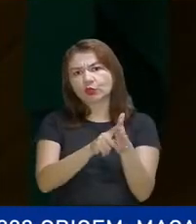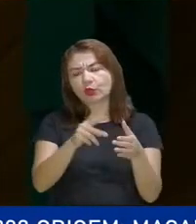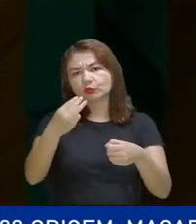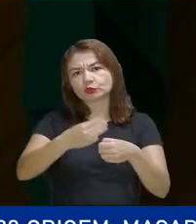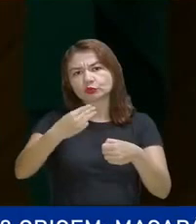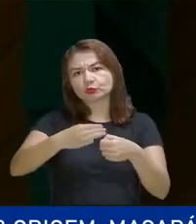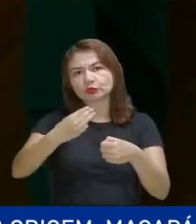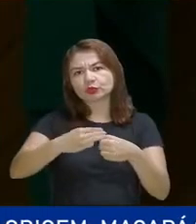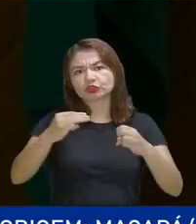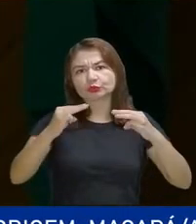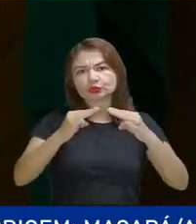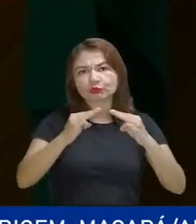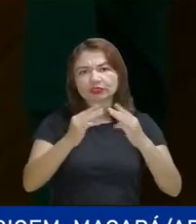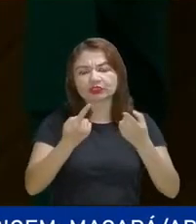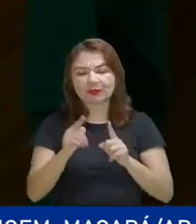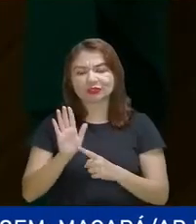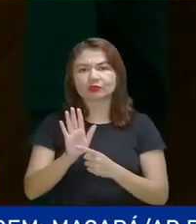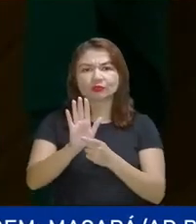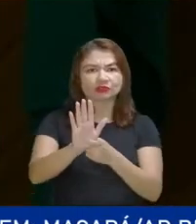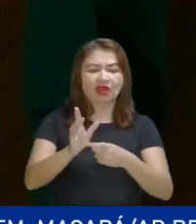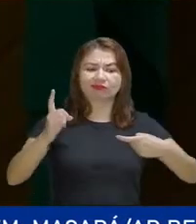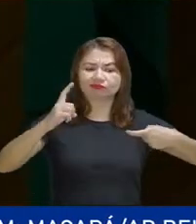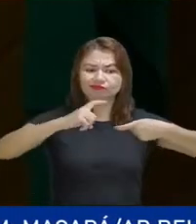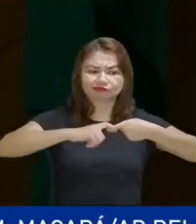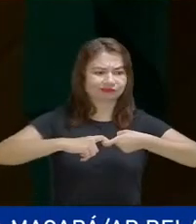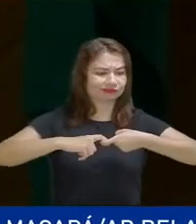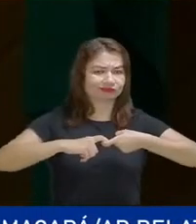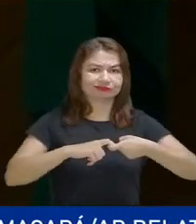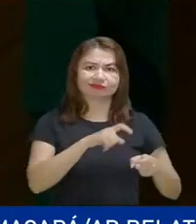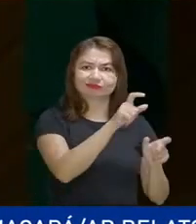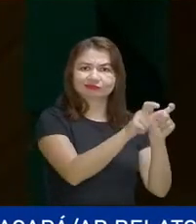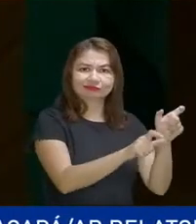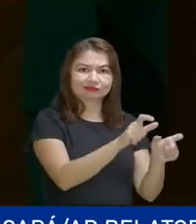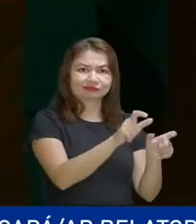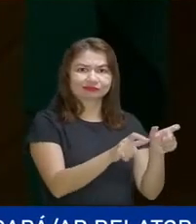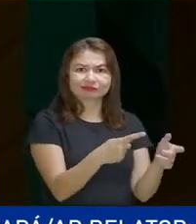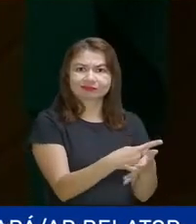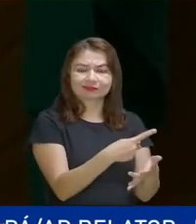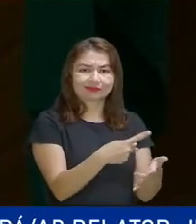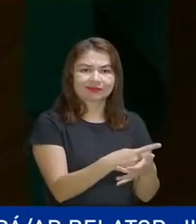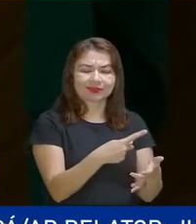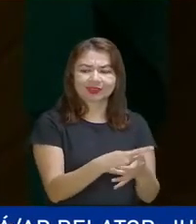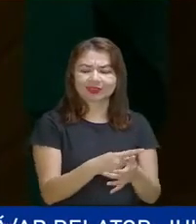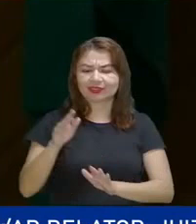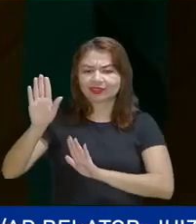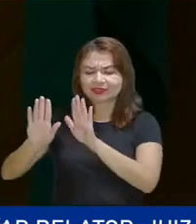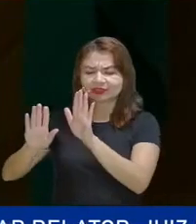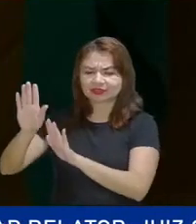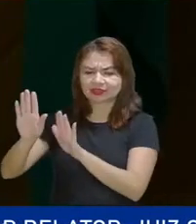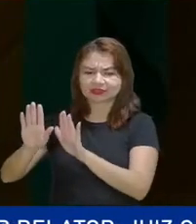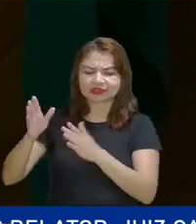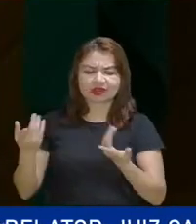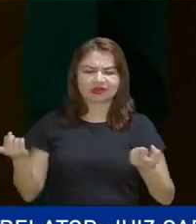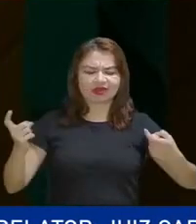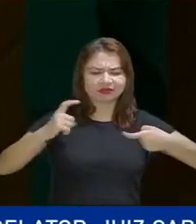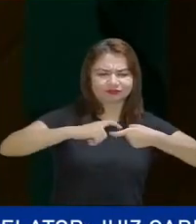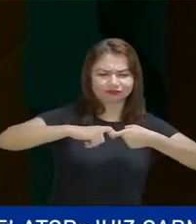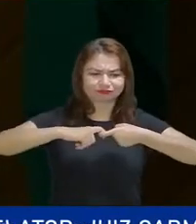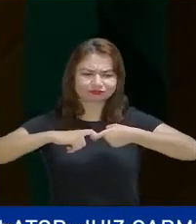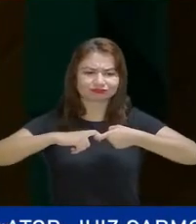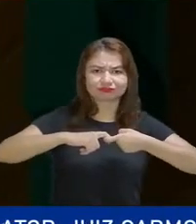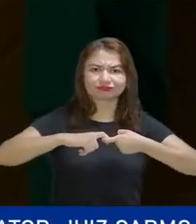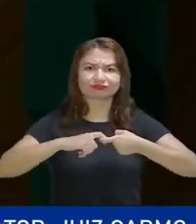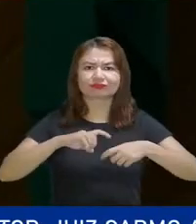sem ter sido demonstrado qualquer vínculo entre as supostas fraudes em processos licitatórios e o abuso de